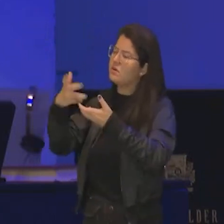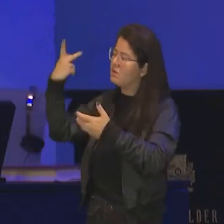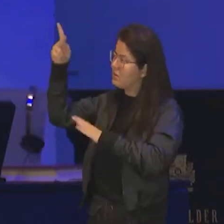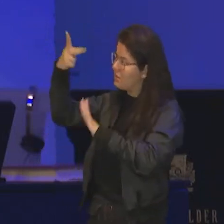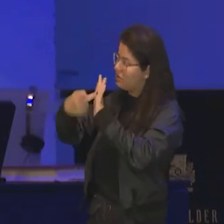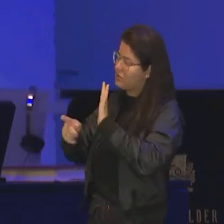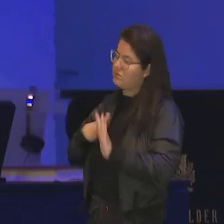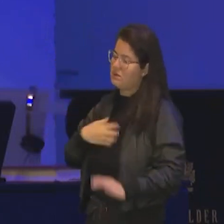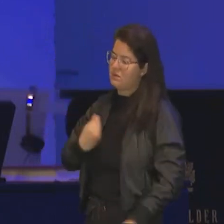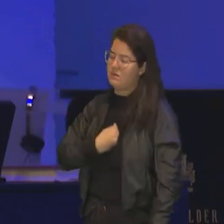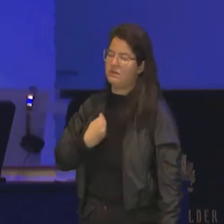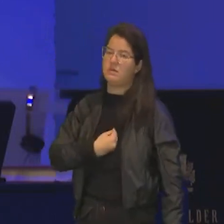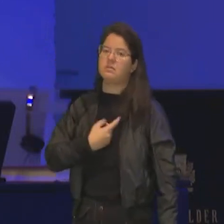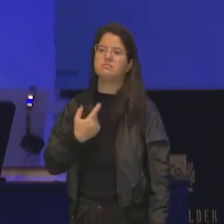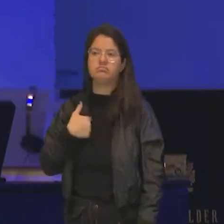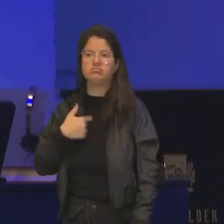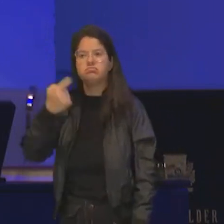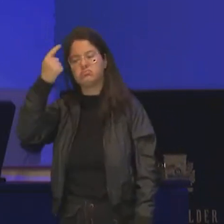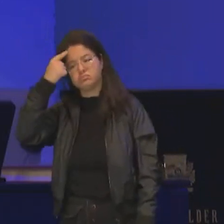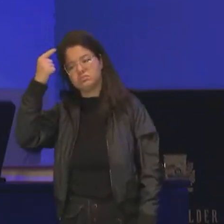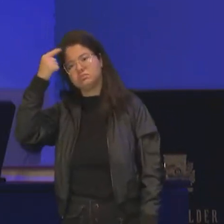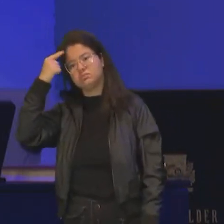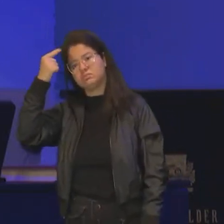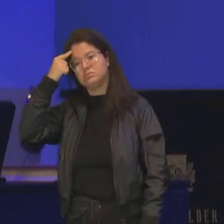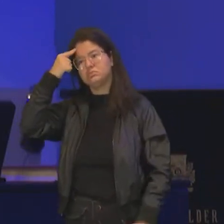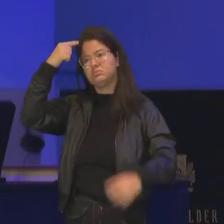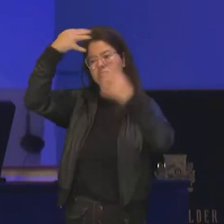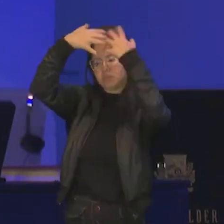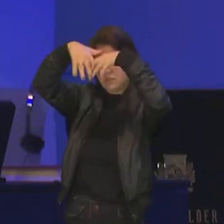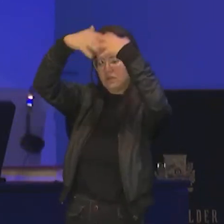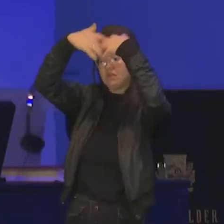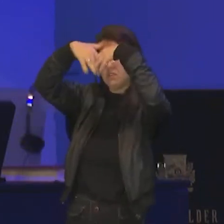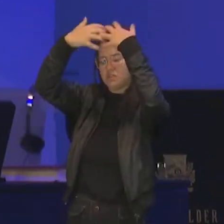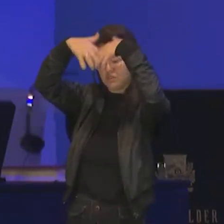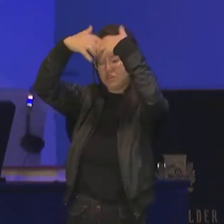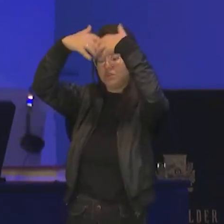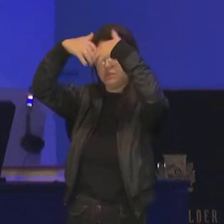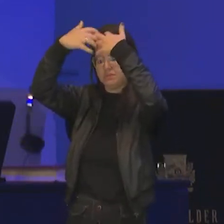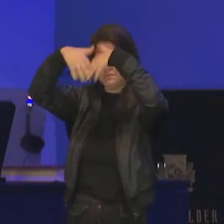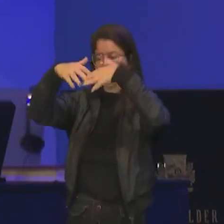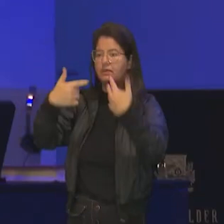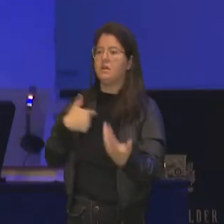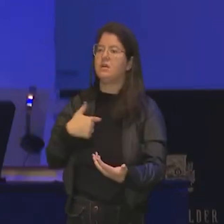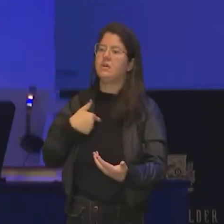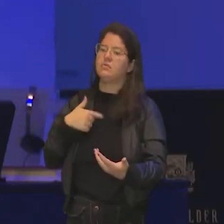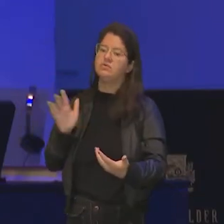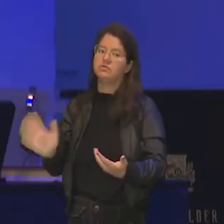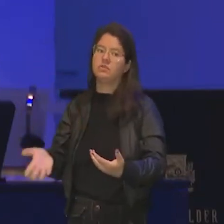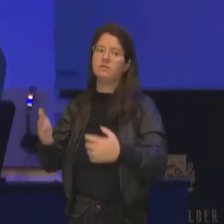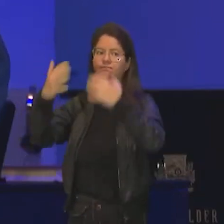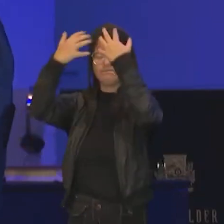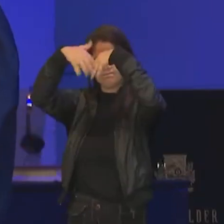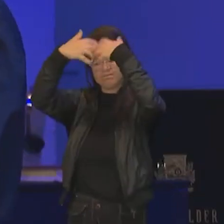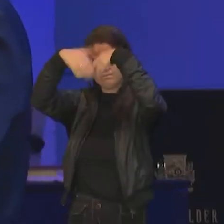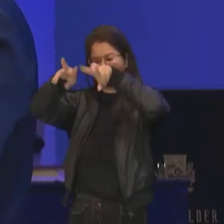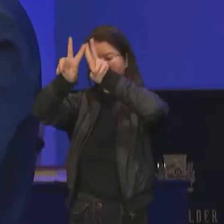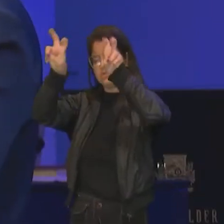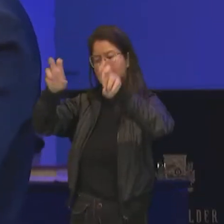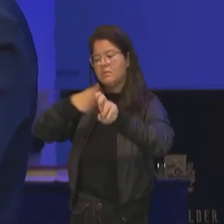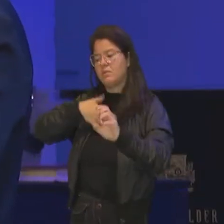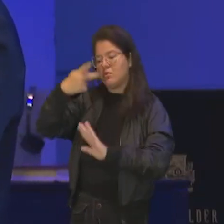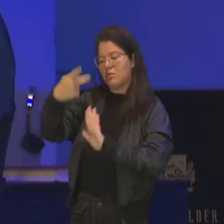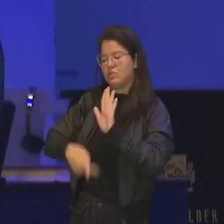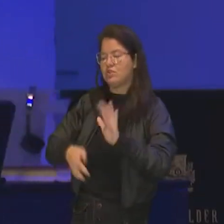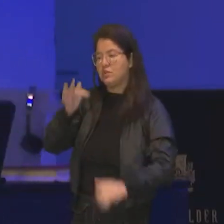minha vida. Eu tenho pensado, eu tenho rascunhado, eu tenho refletido sobre o meu plano,